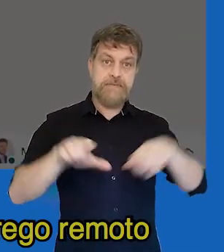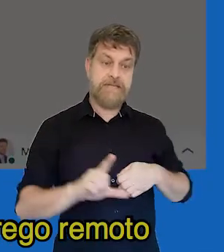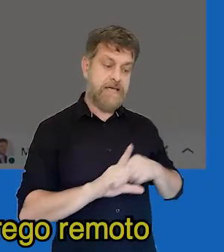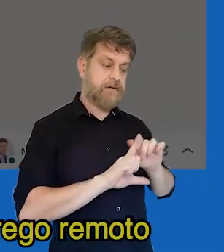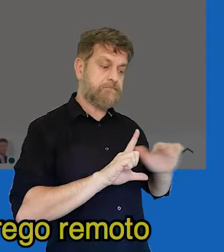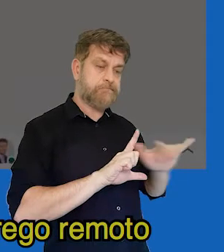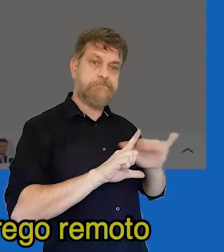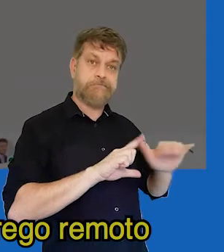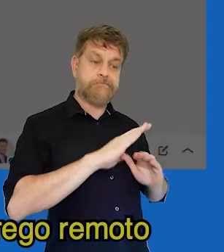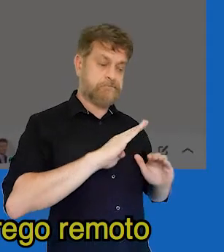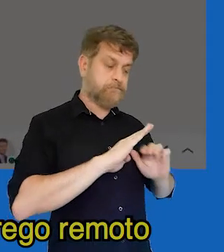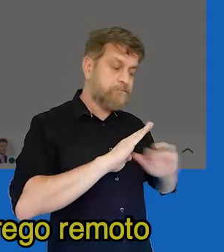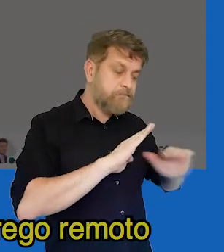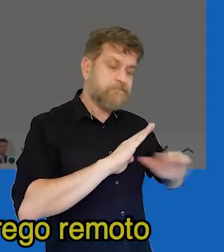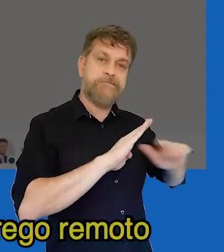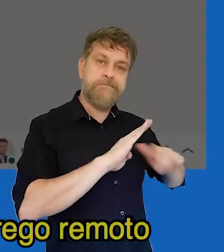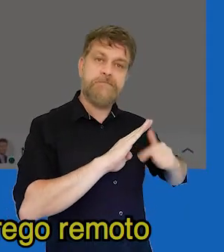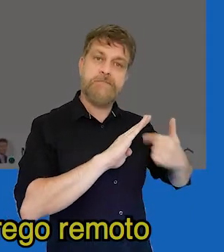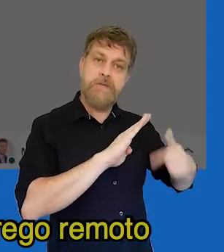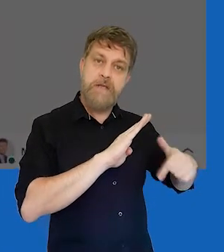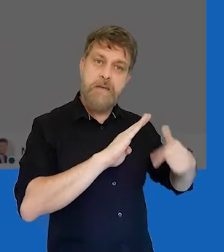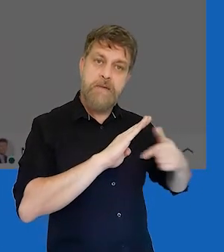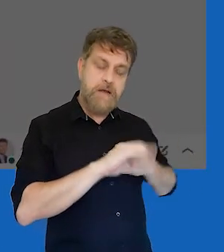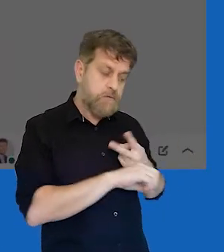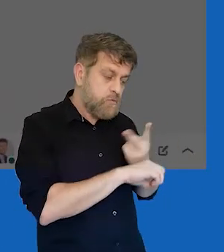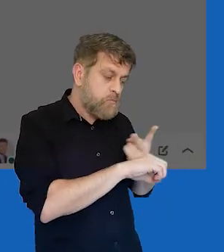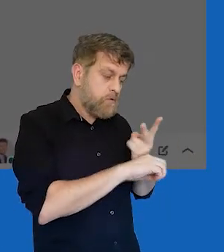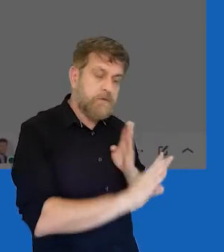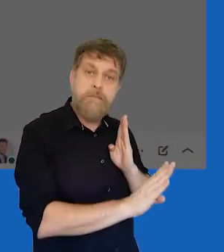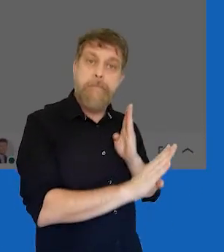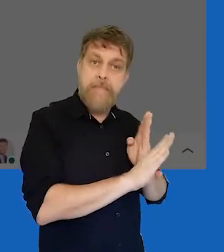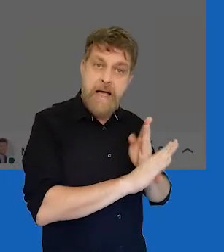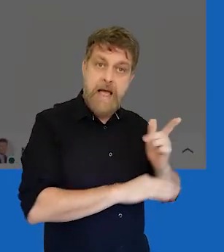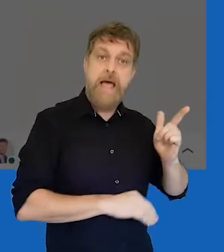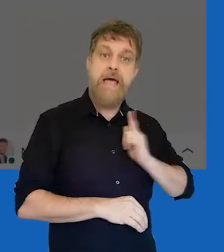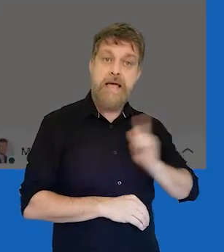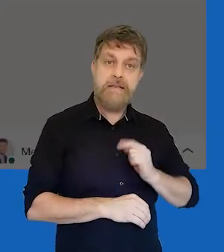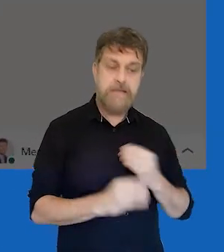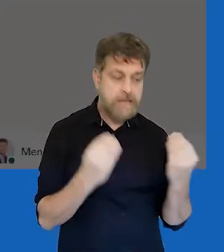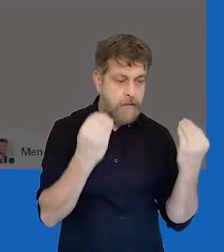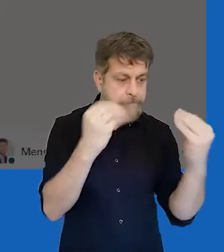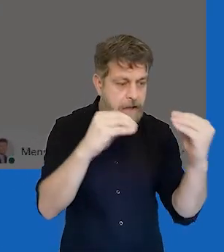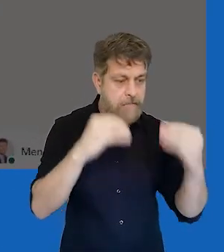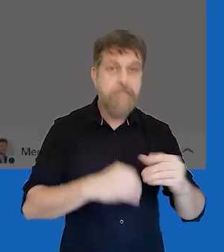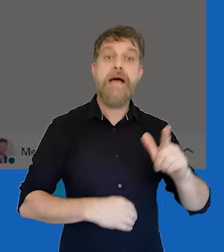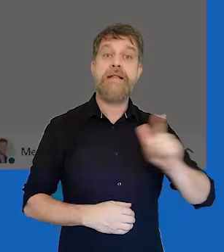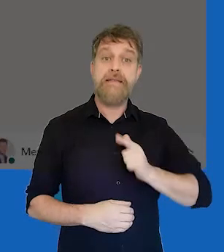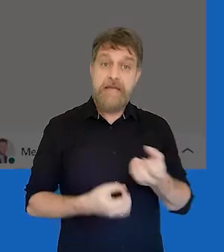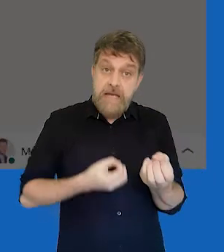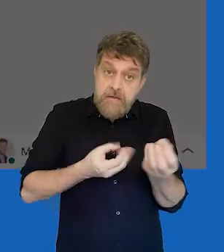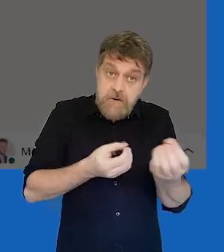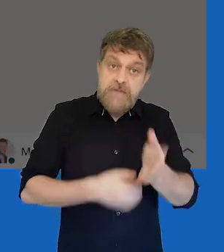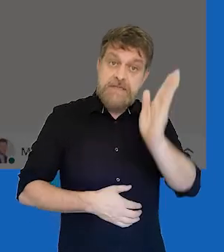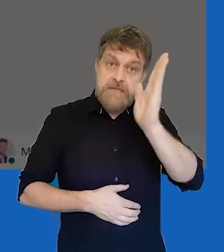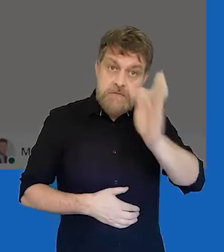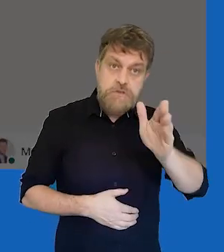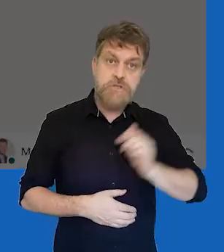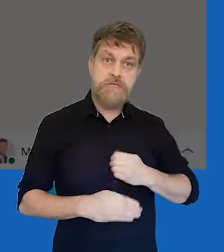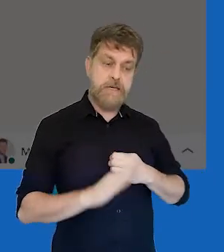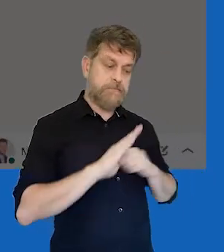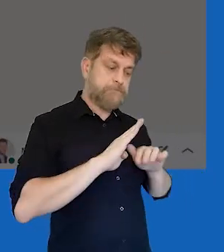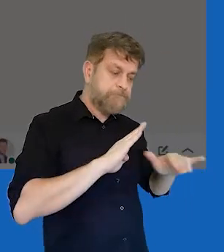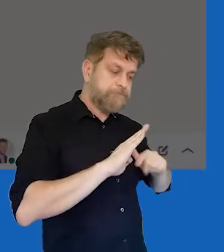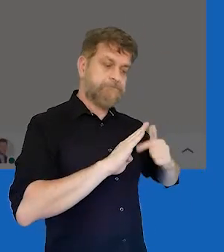existe sim a possibilidade de você procurar emprego remoto e dentro das vagas postadas já Conta essa informação vaga em